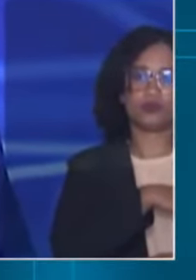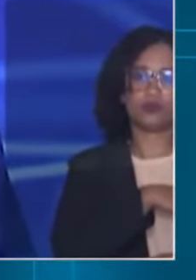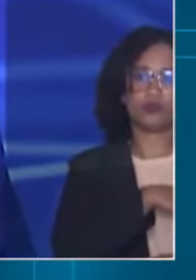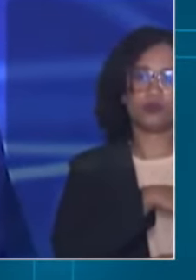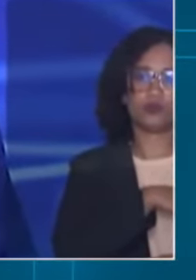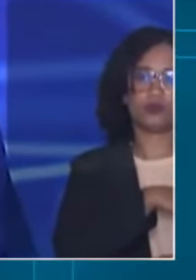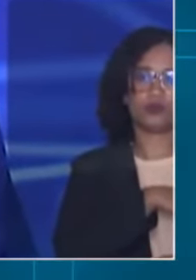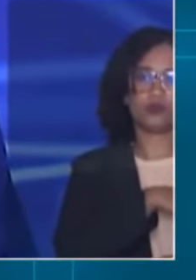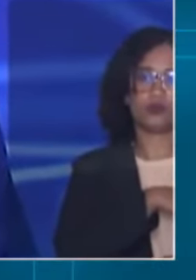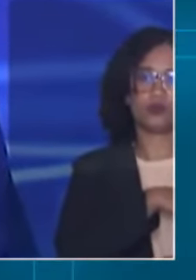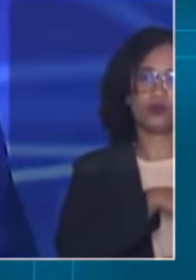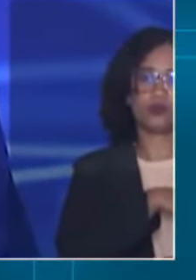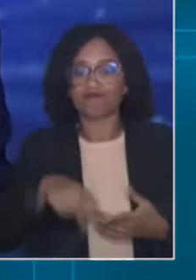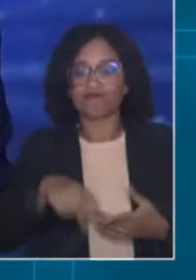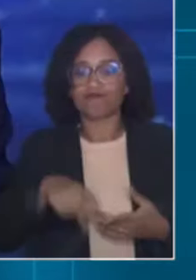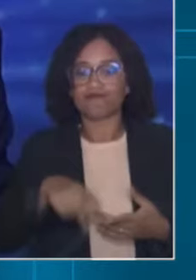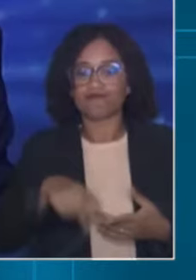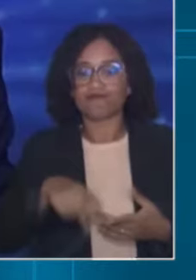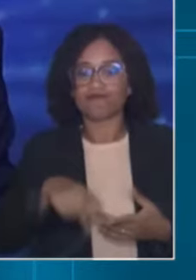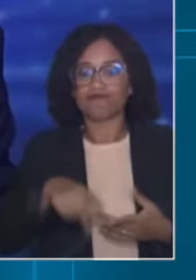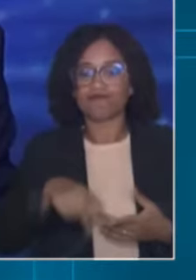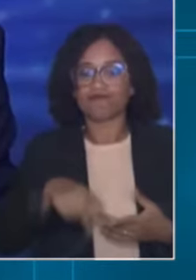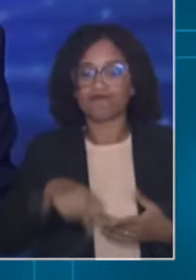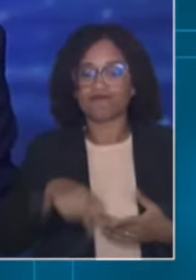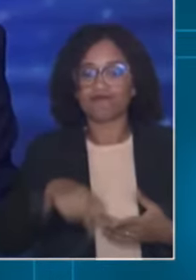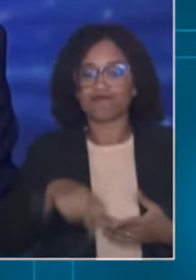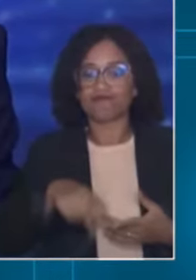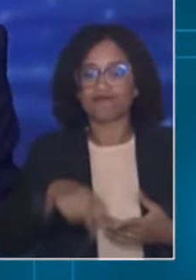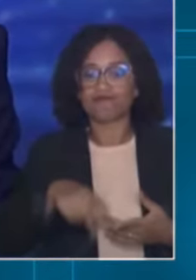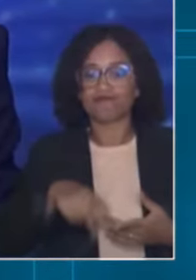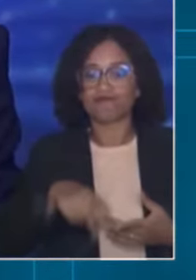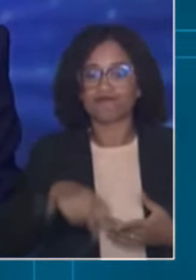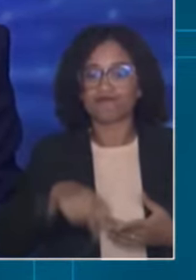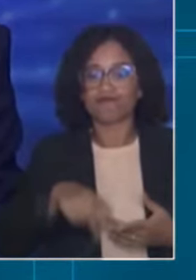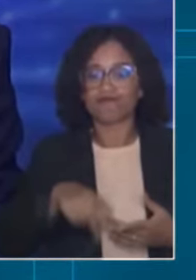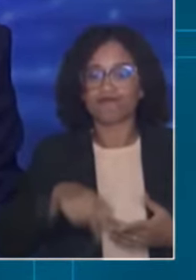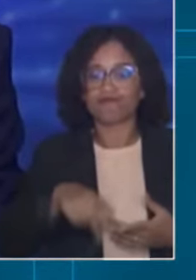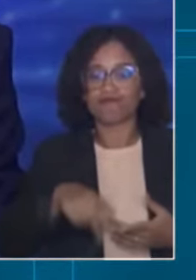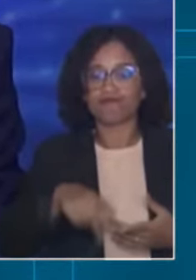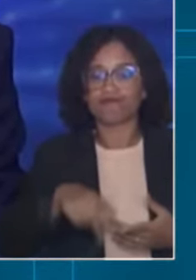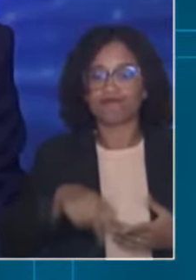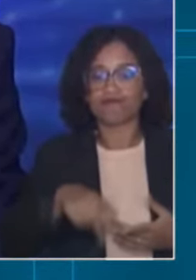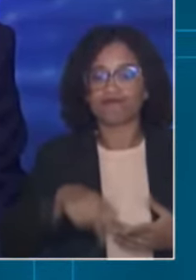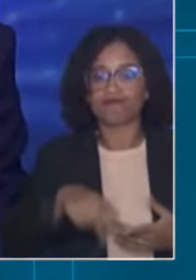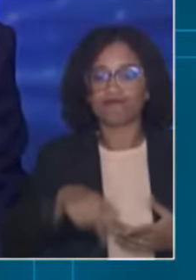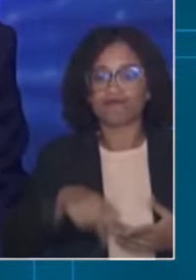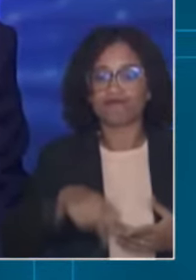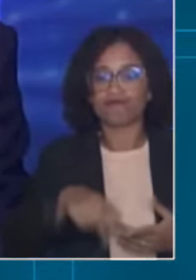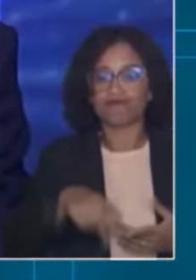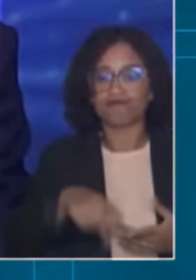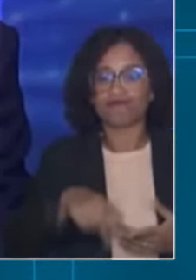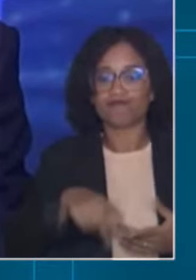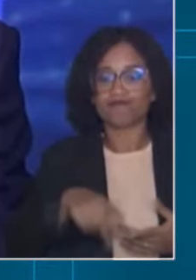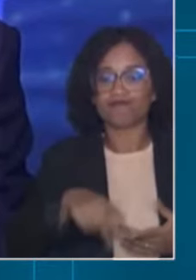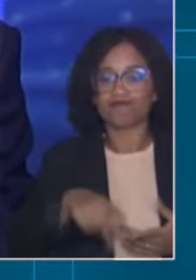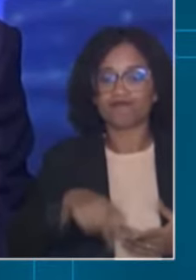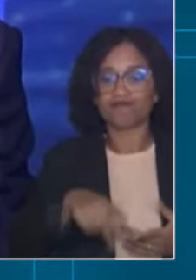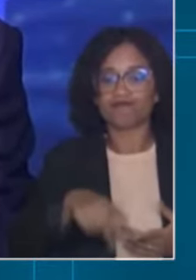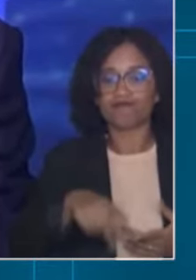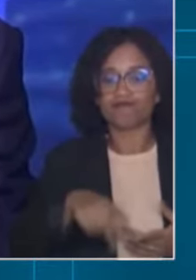voto do atual prefeito Bruno Reis, apenas confirma os outros números das pesquisas e confirma uma